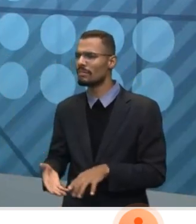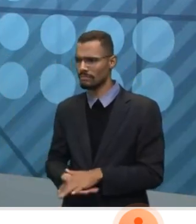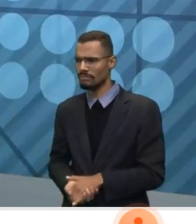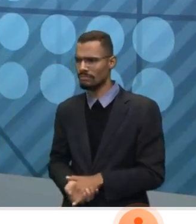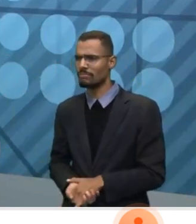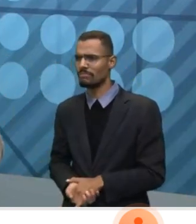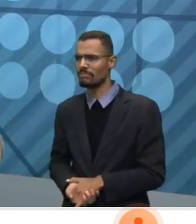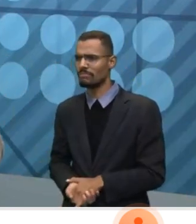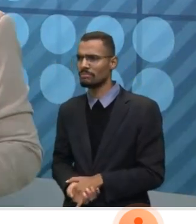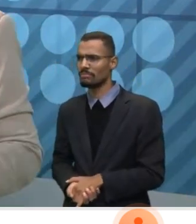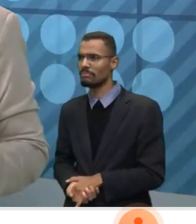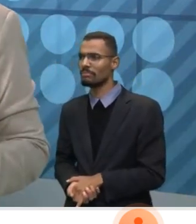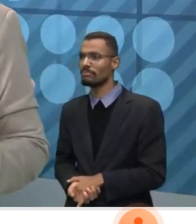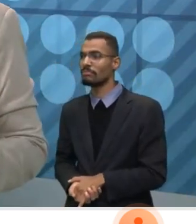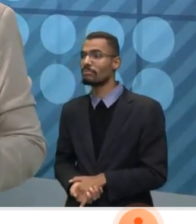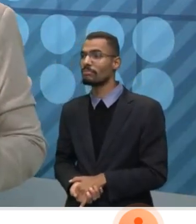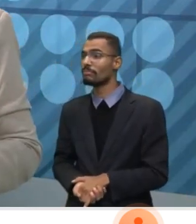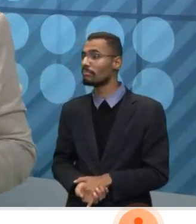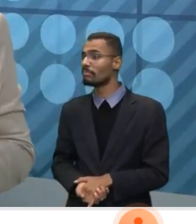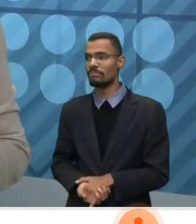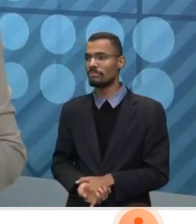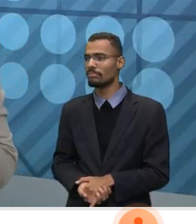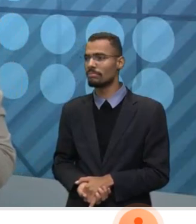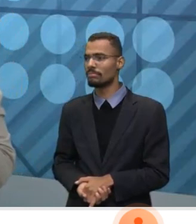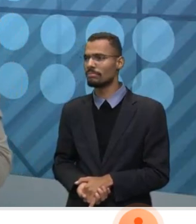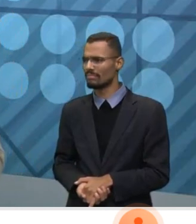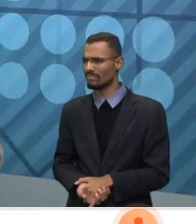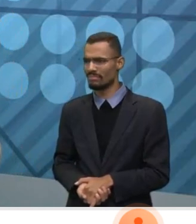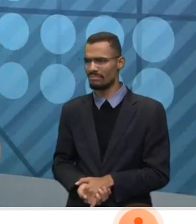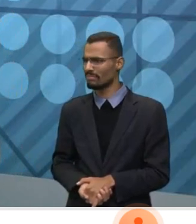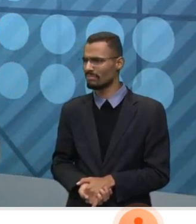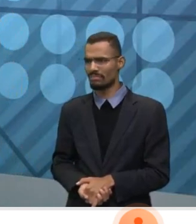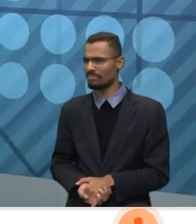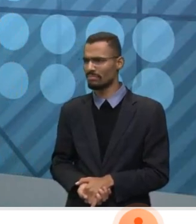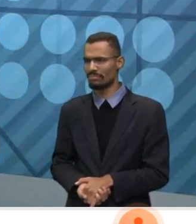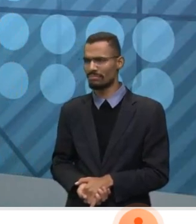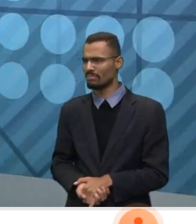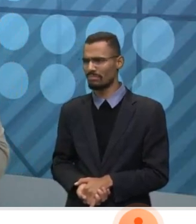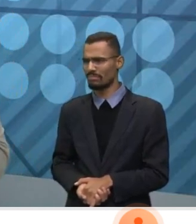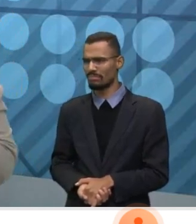Né? A outra: ela não gosta de gato. Ela.